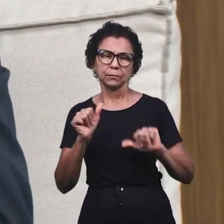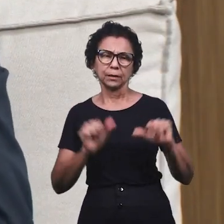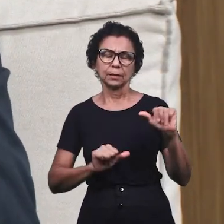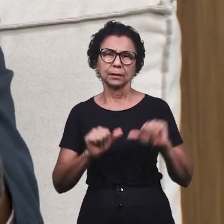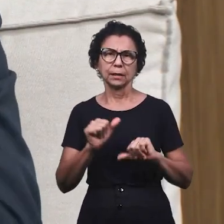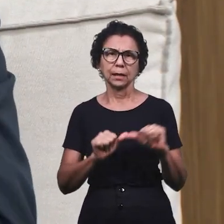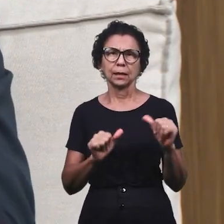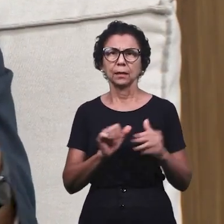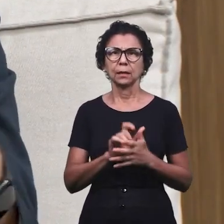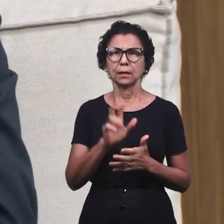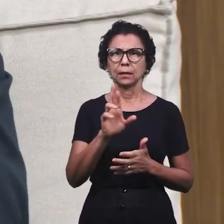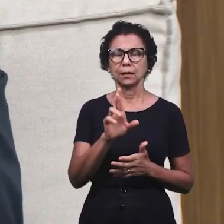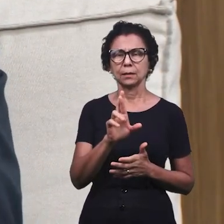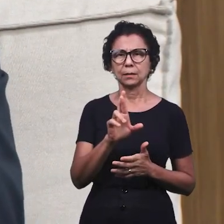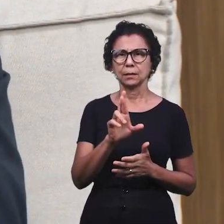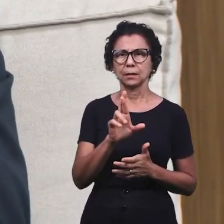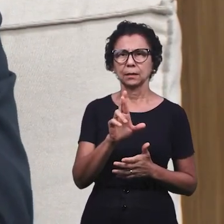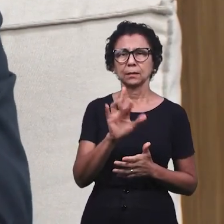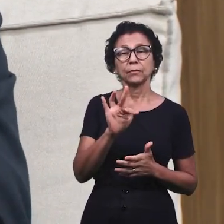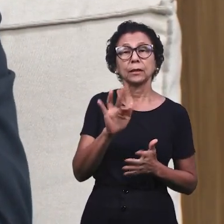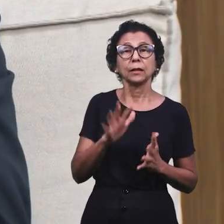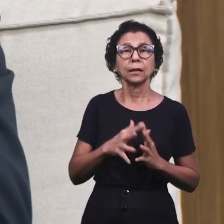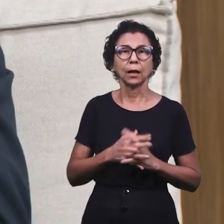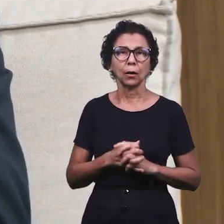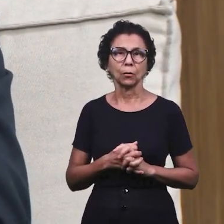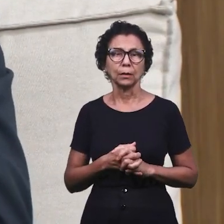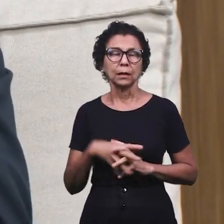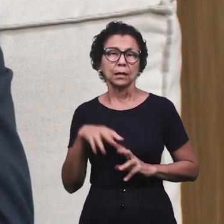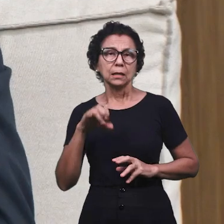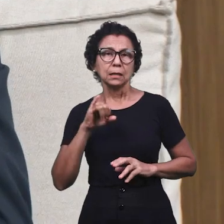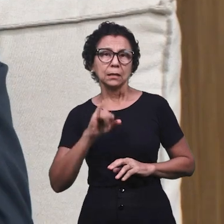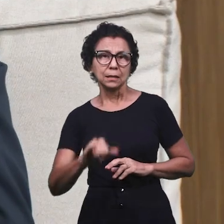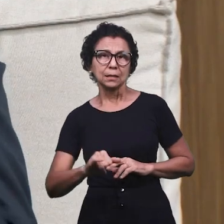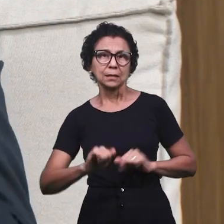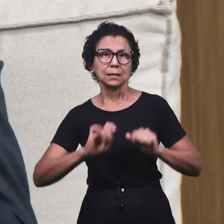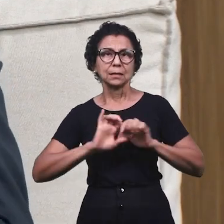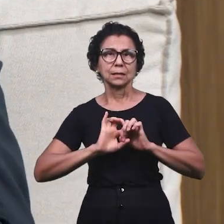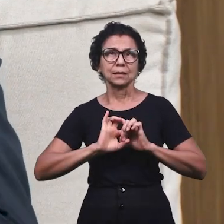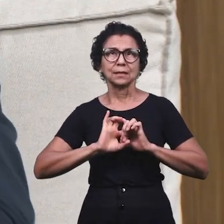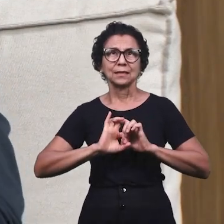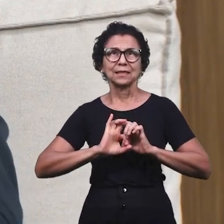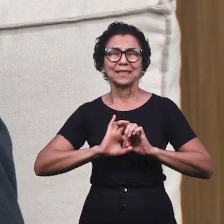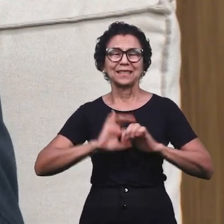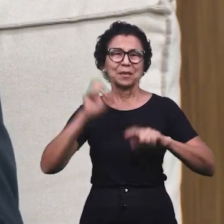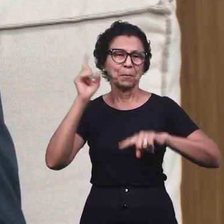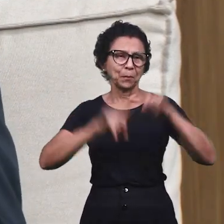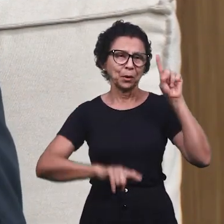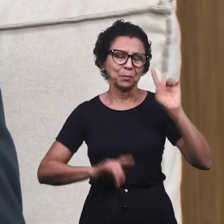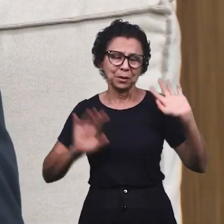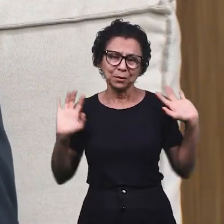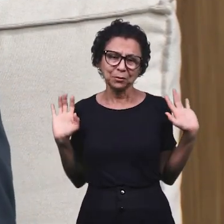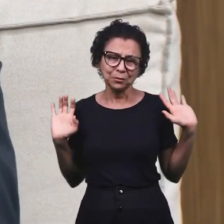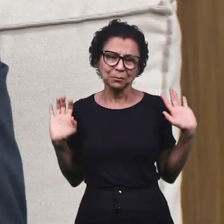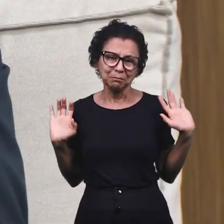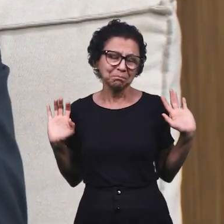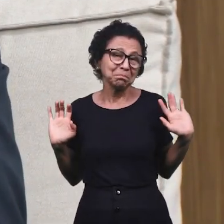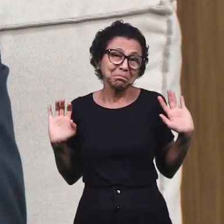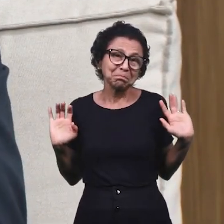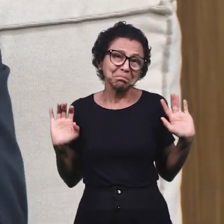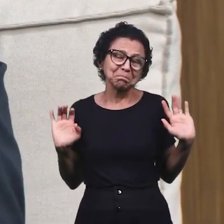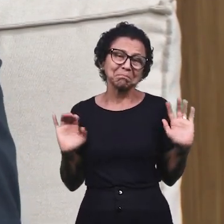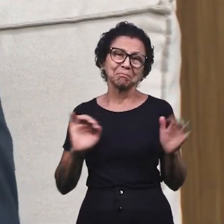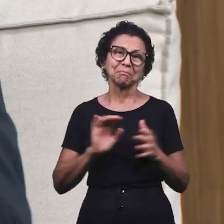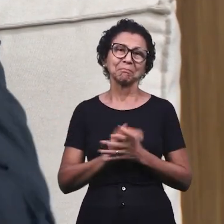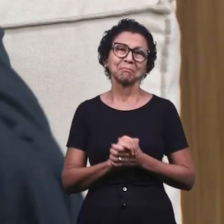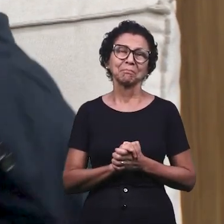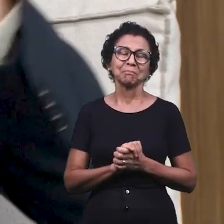lá, a alfândega, faz para parar o seu container. Mas se der canal verde, o órgão fiscalizador nem olha o que está ali dentro. Ele acredita que está no papel.